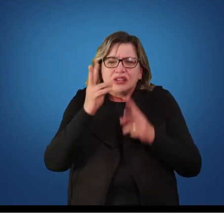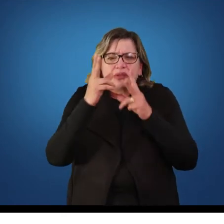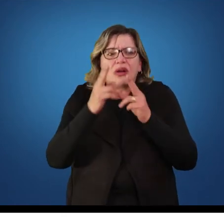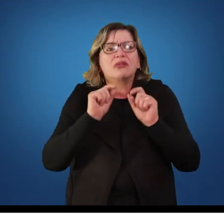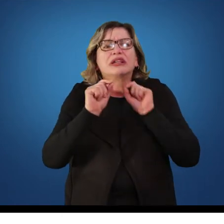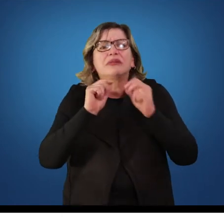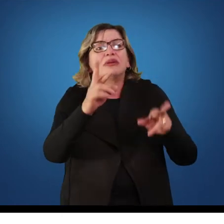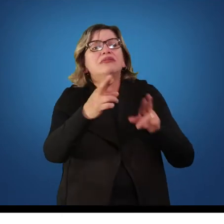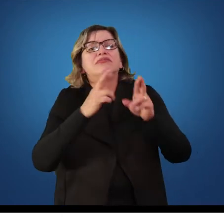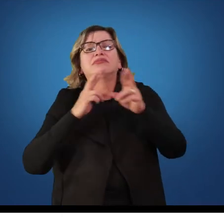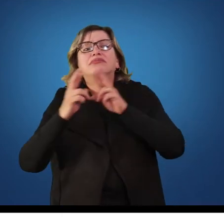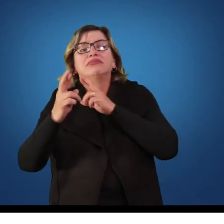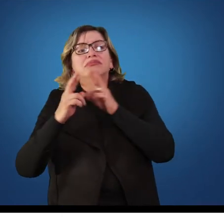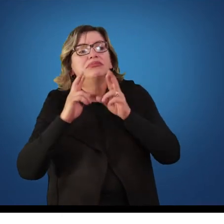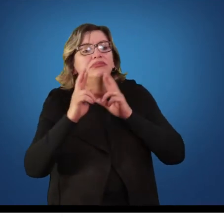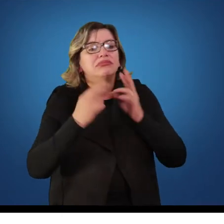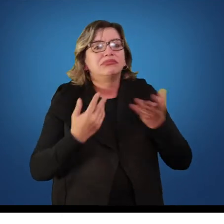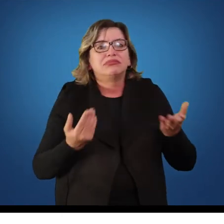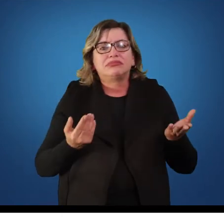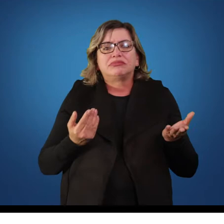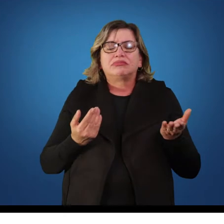essa resposta pra mim